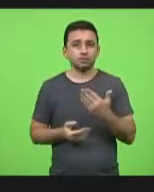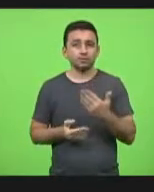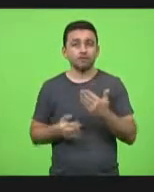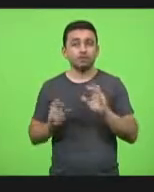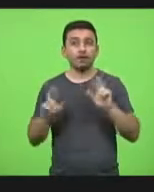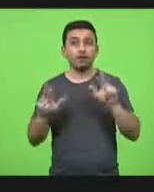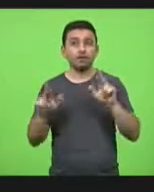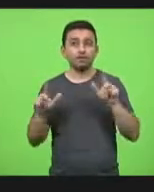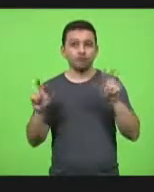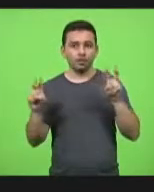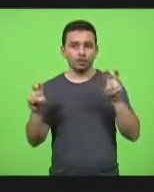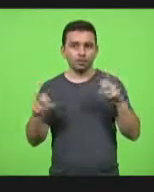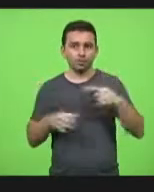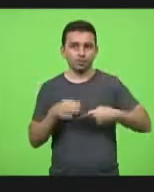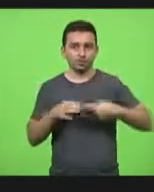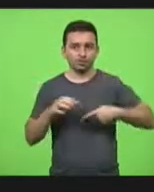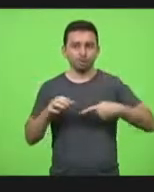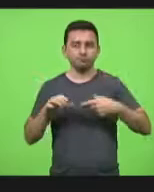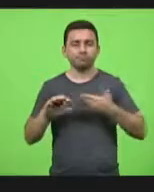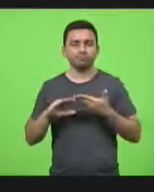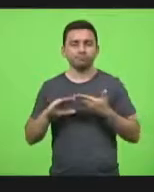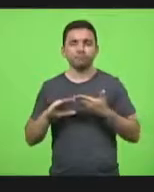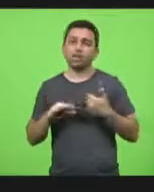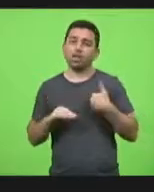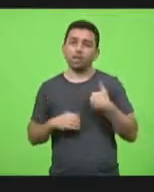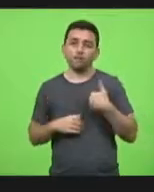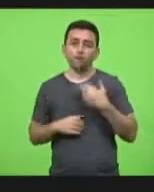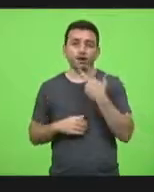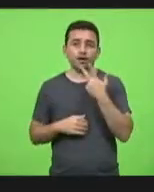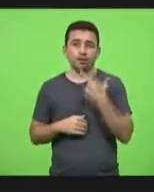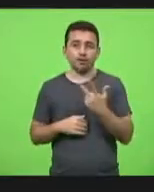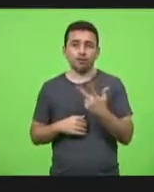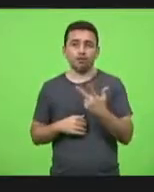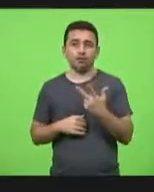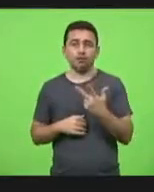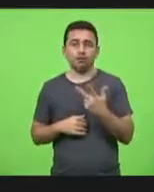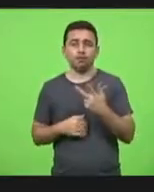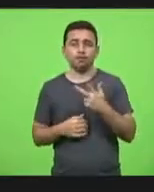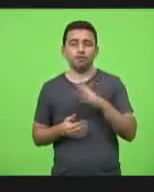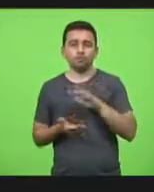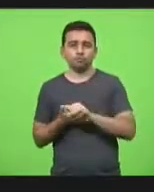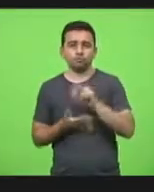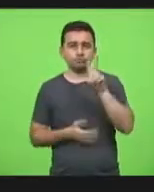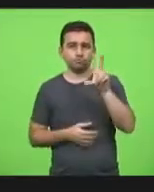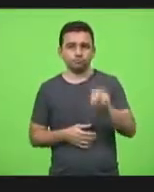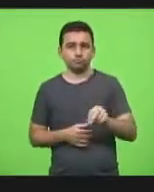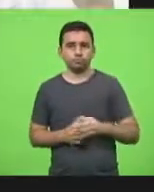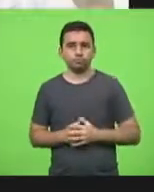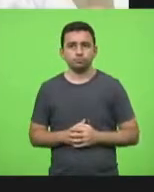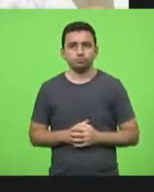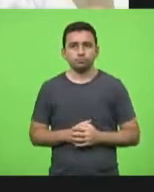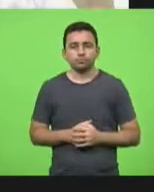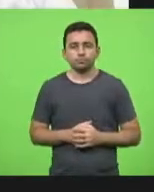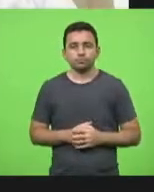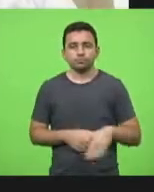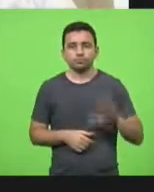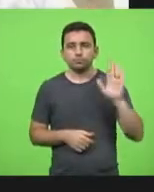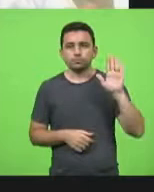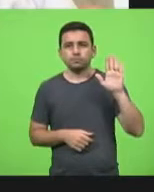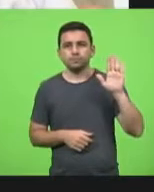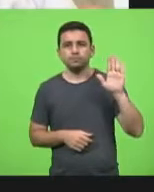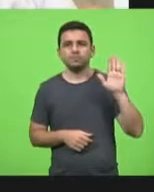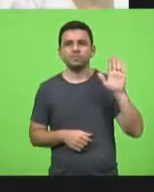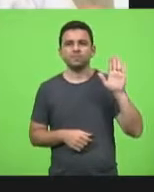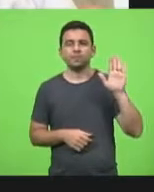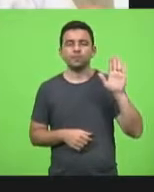temática da comissão, né, eu, em plenário, eu gostaria de registrar o meu voto contrário. Presidente. Com